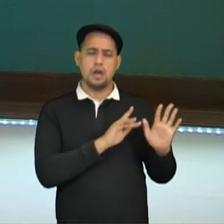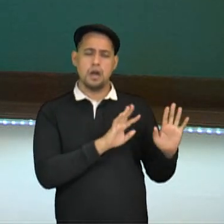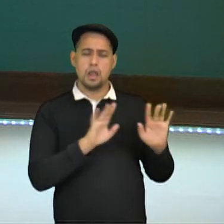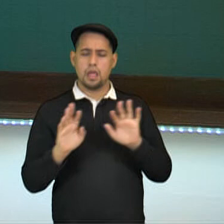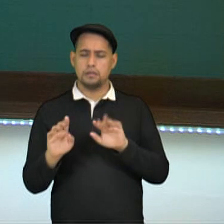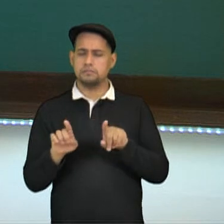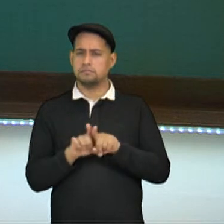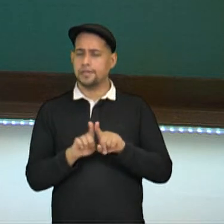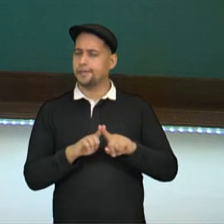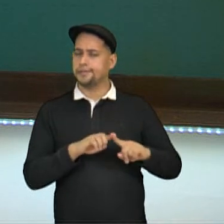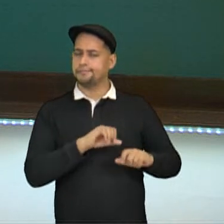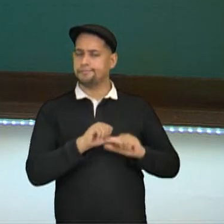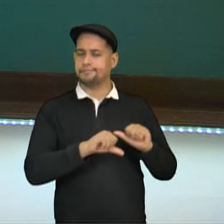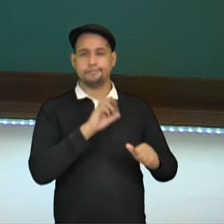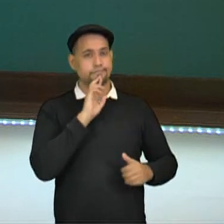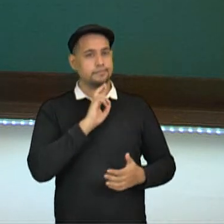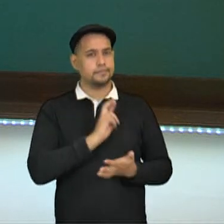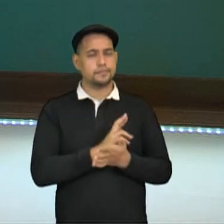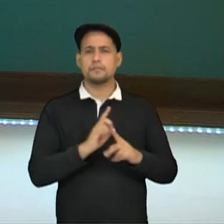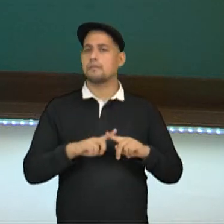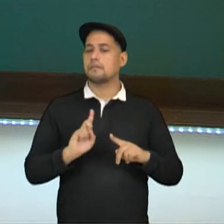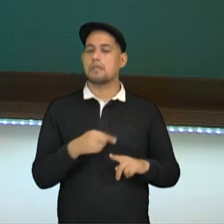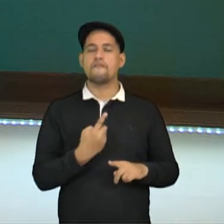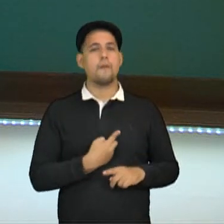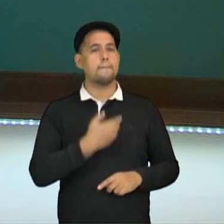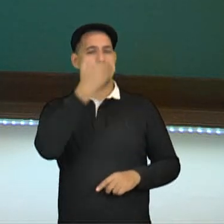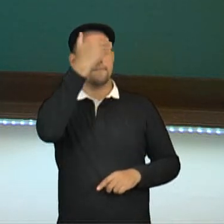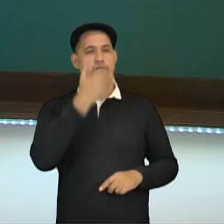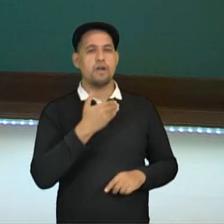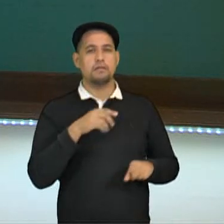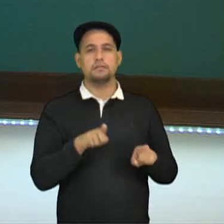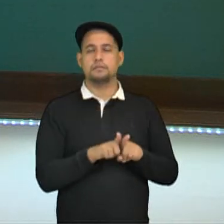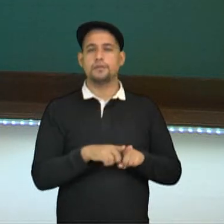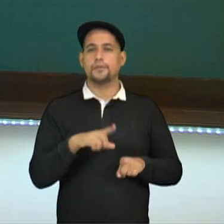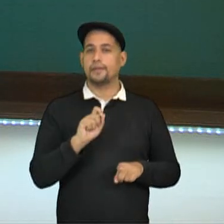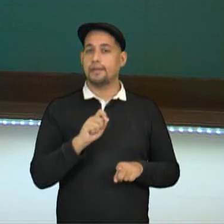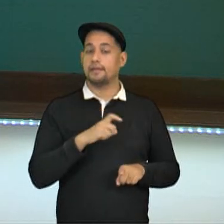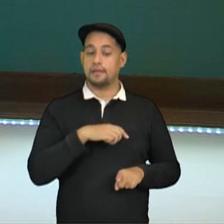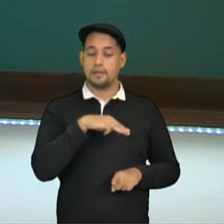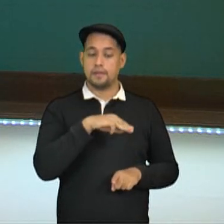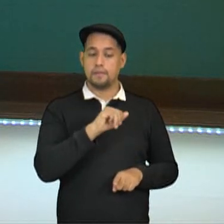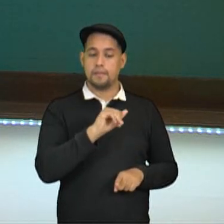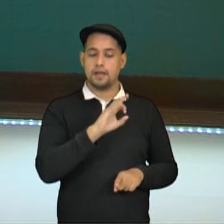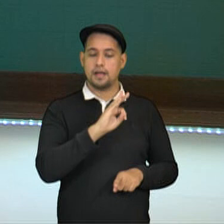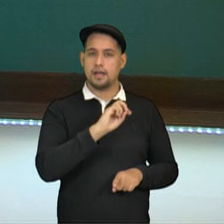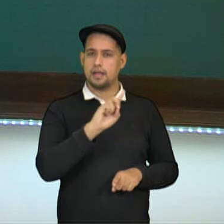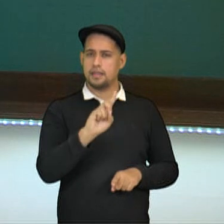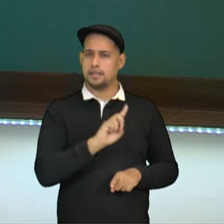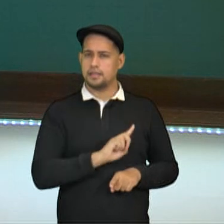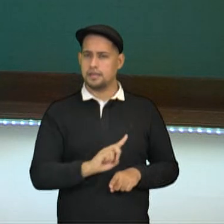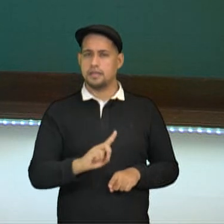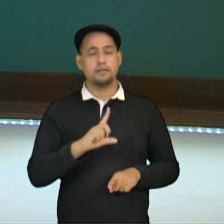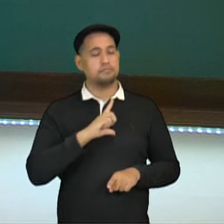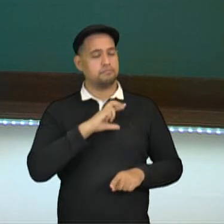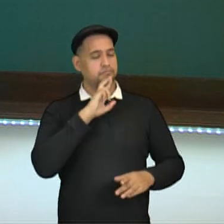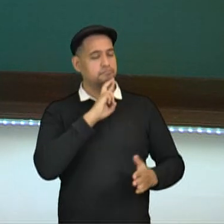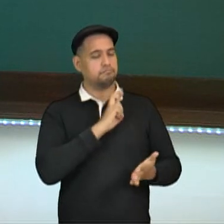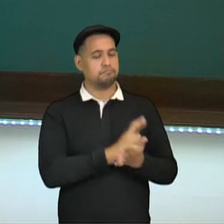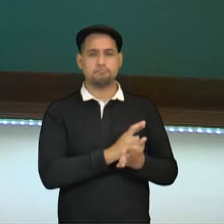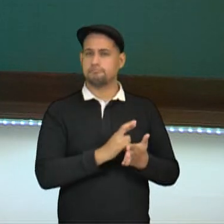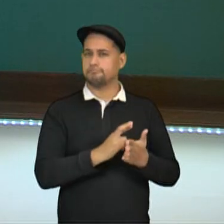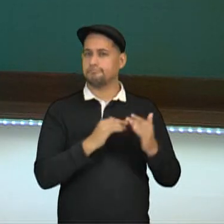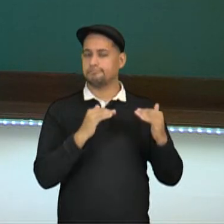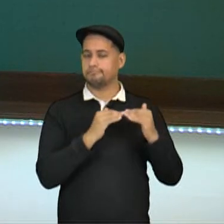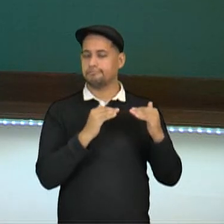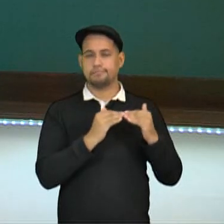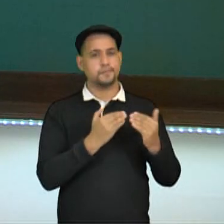fatores não altera o resultado. E a gente vai provar que aqui em matriz, realmente esses resultados não